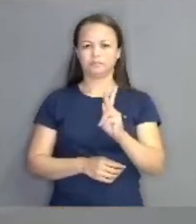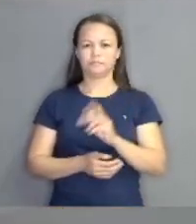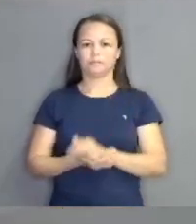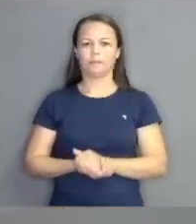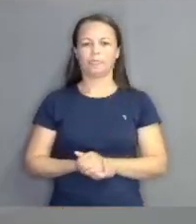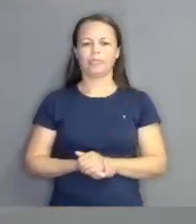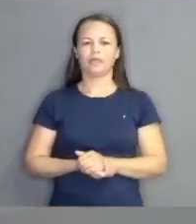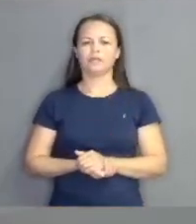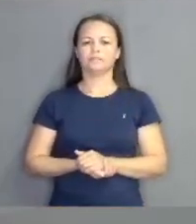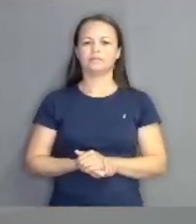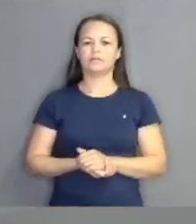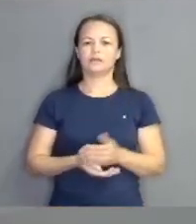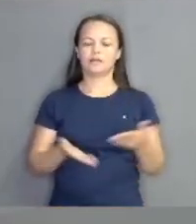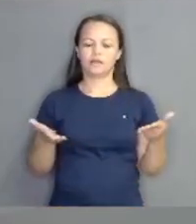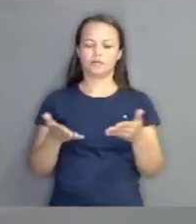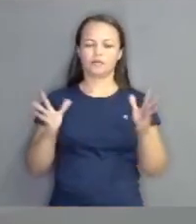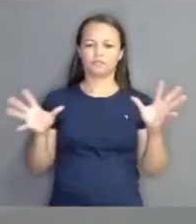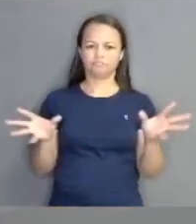Vamos revisar.